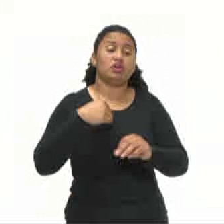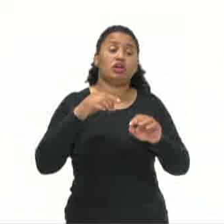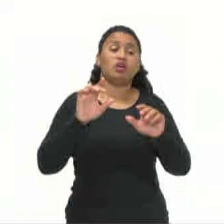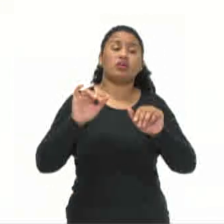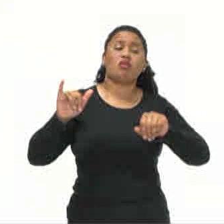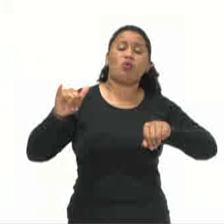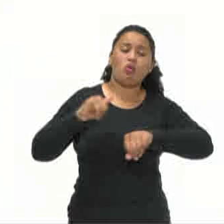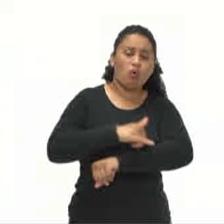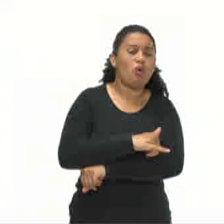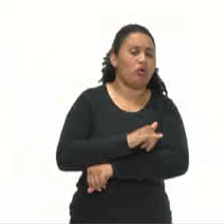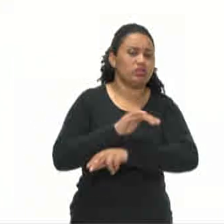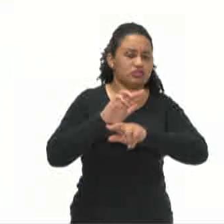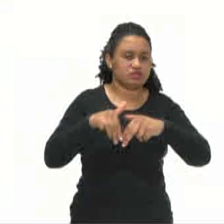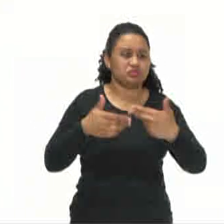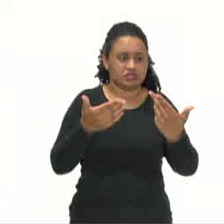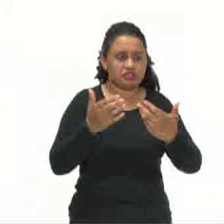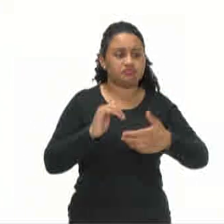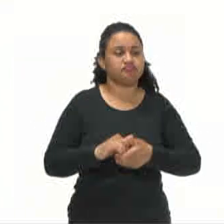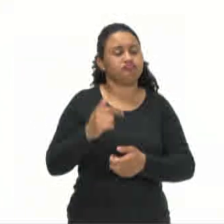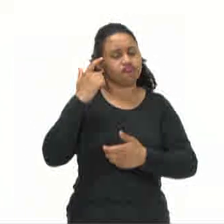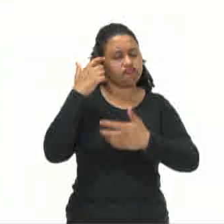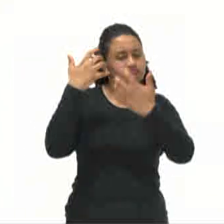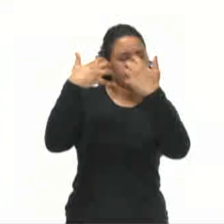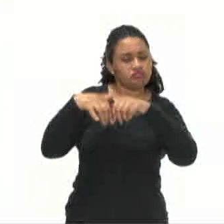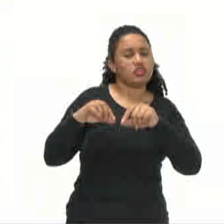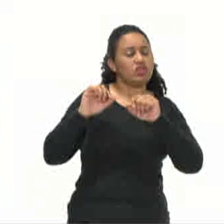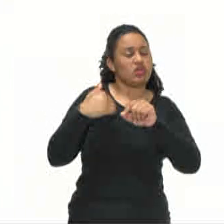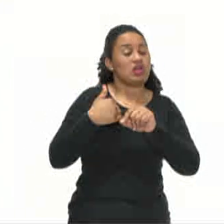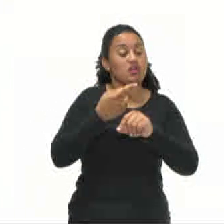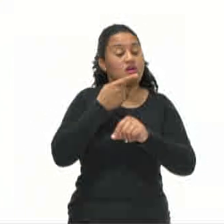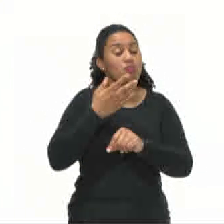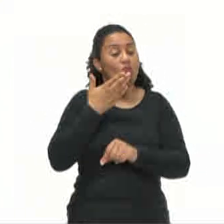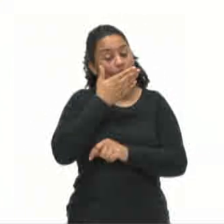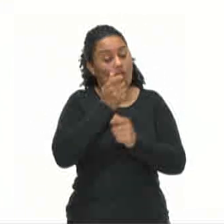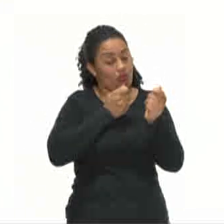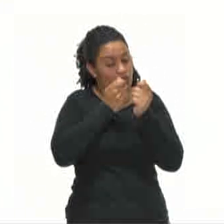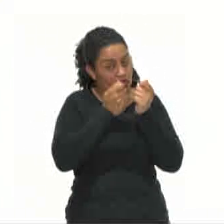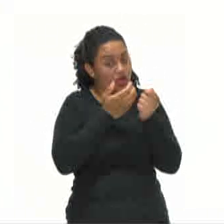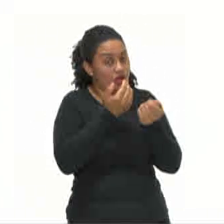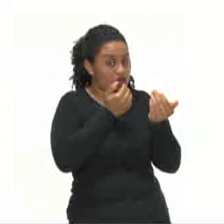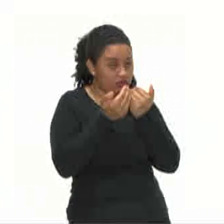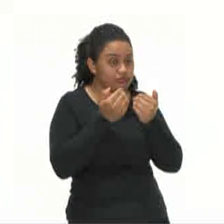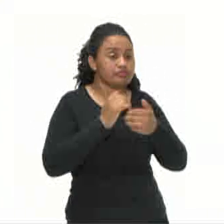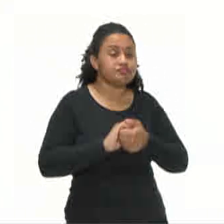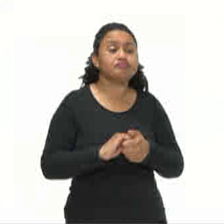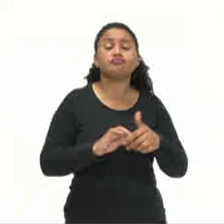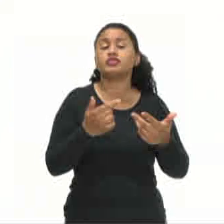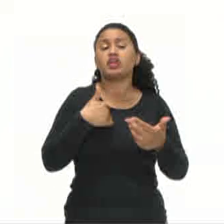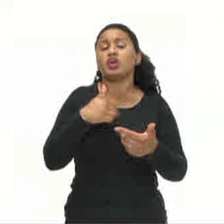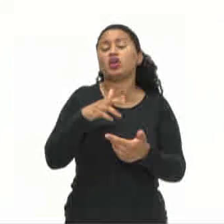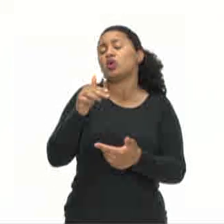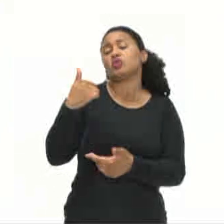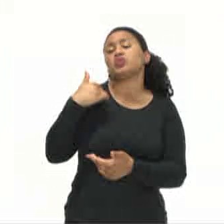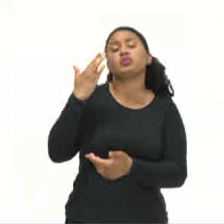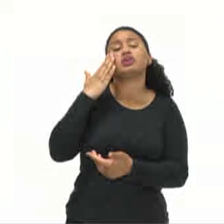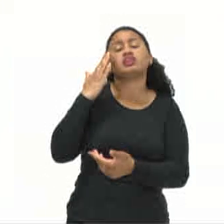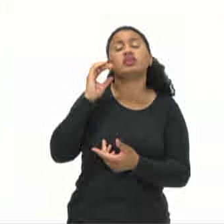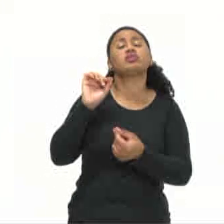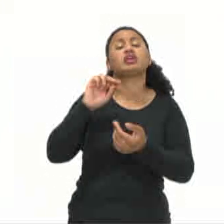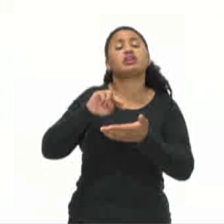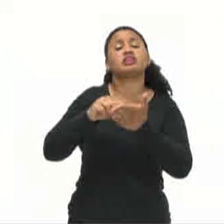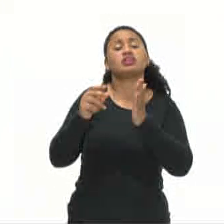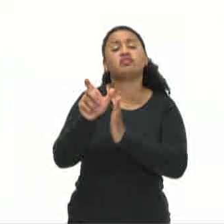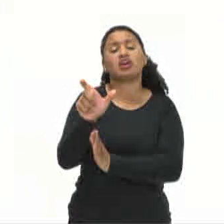até gordo demais, pensando em meter um regime no organismo. E nunca soube o que